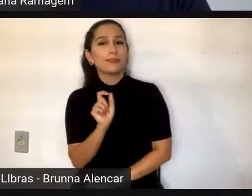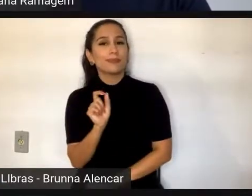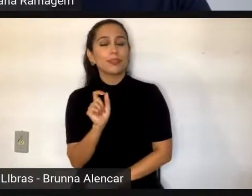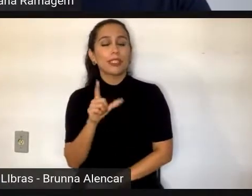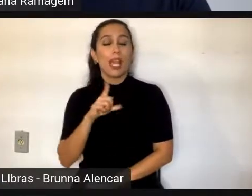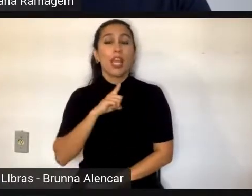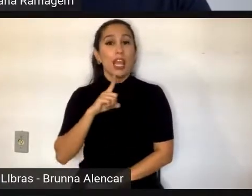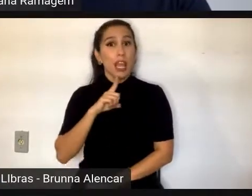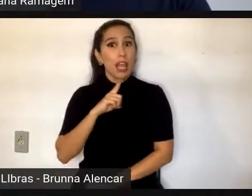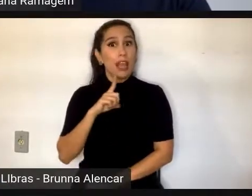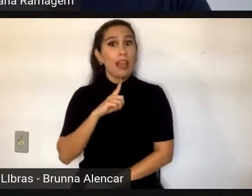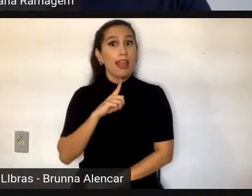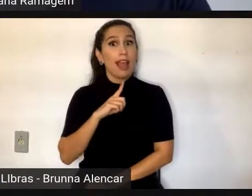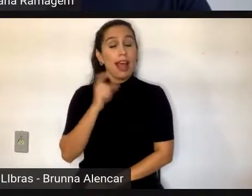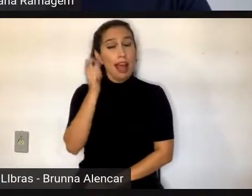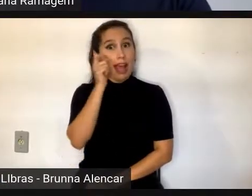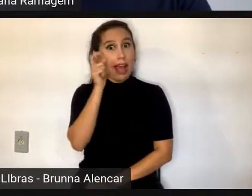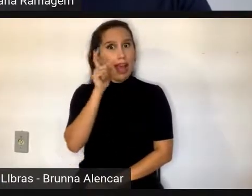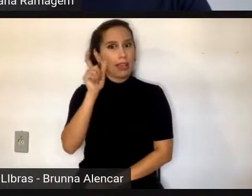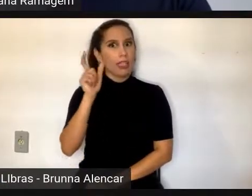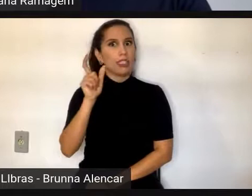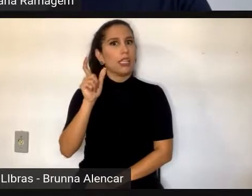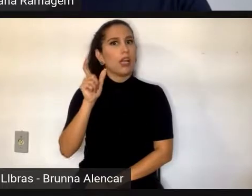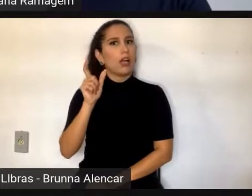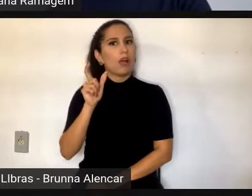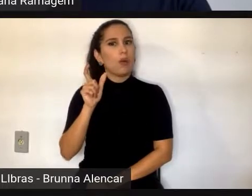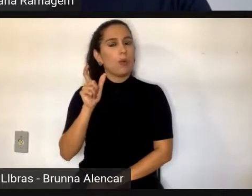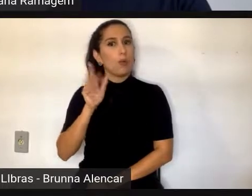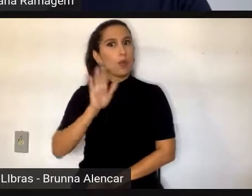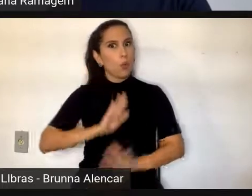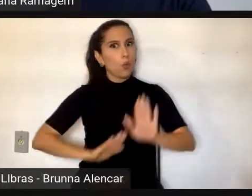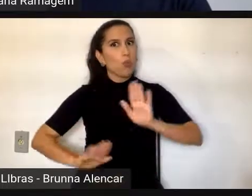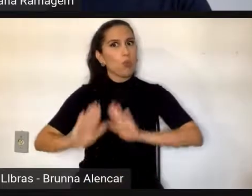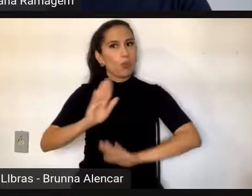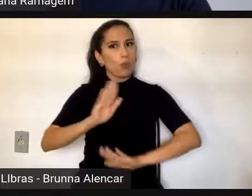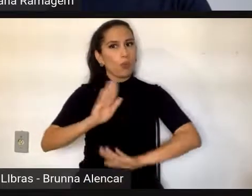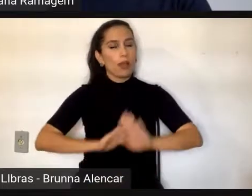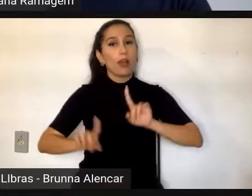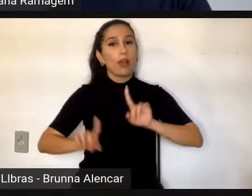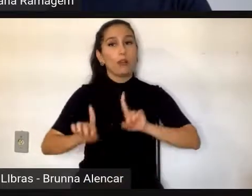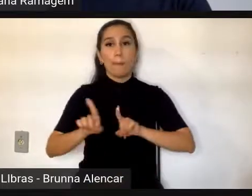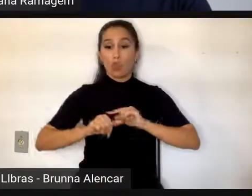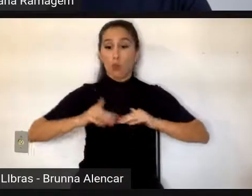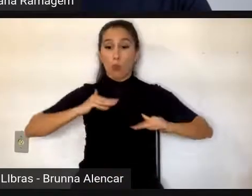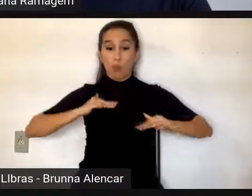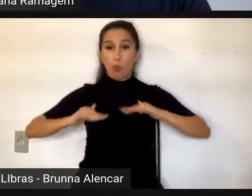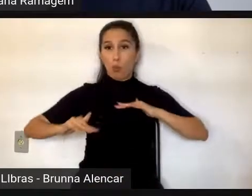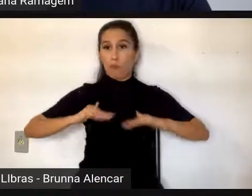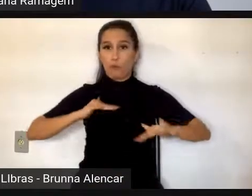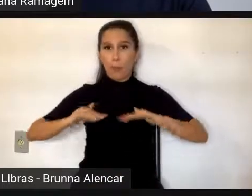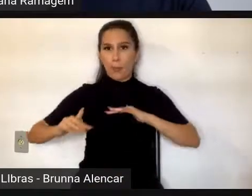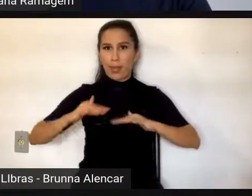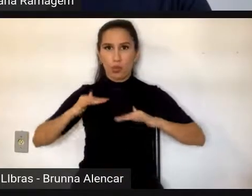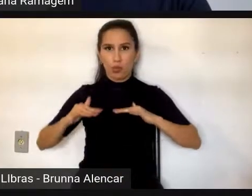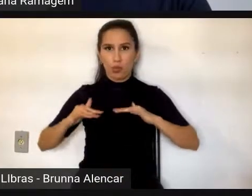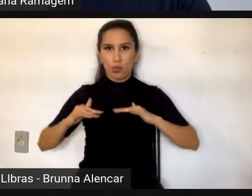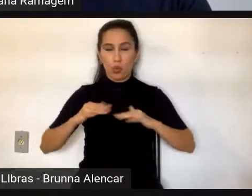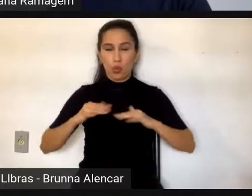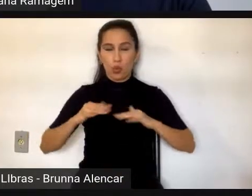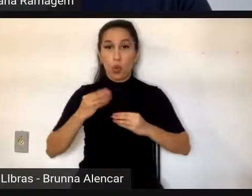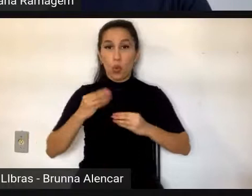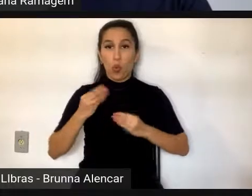cuidado com a questão da moderação no movimento do exercício. É lógico que você vai estar sem a supervisão